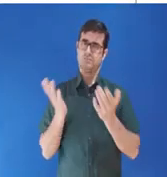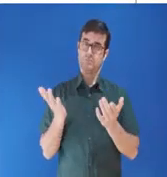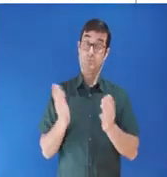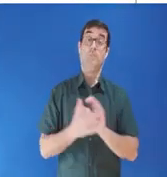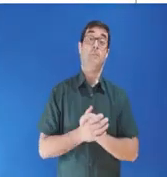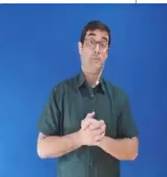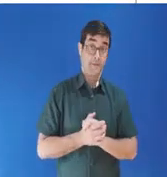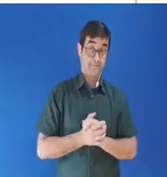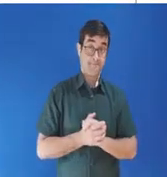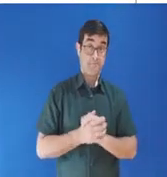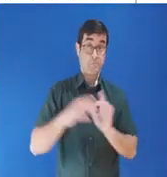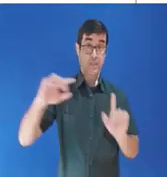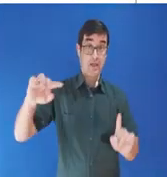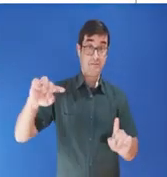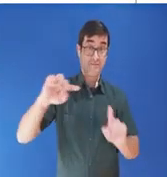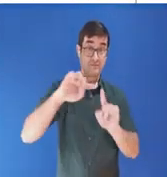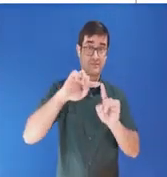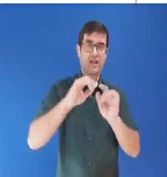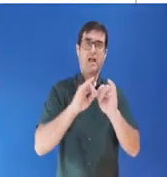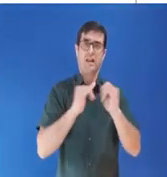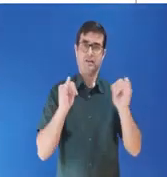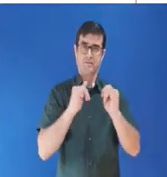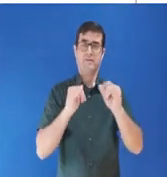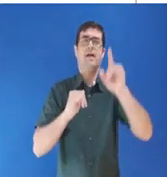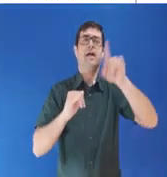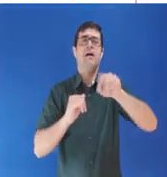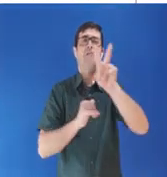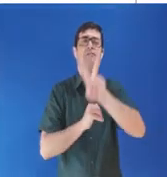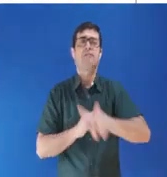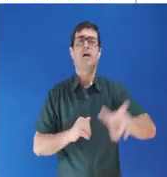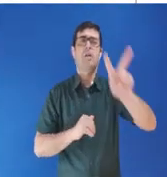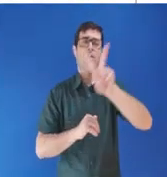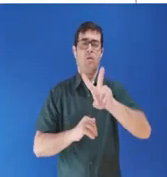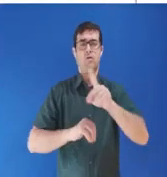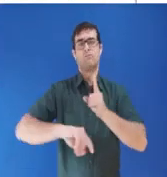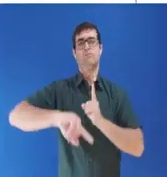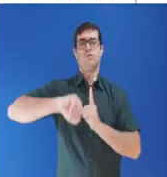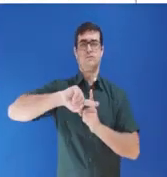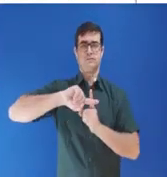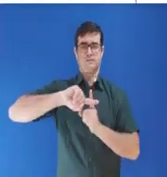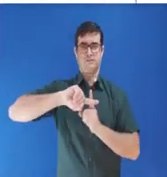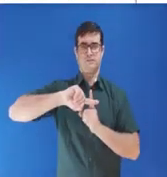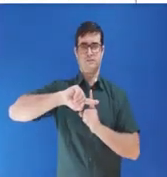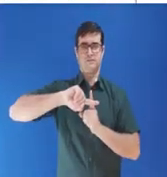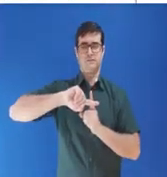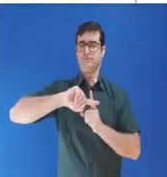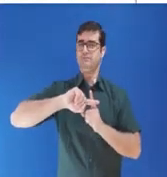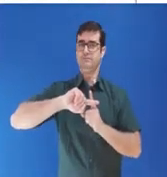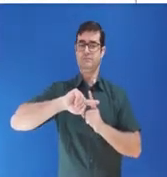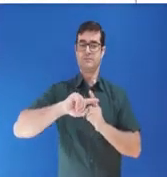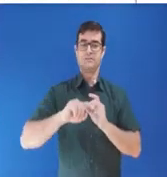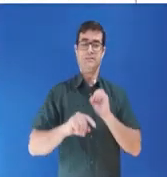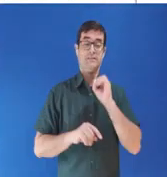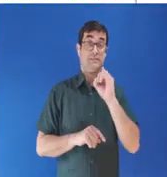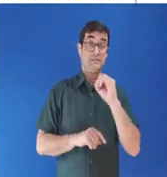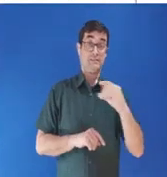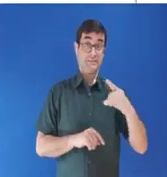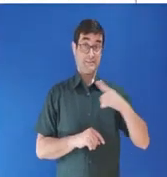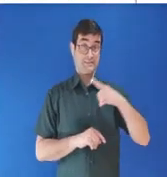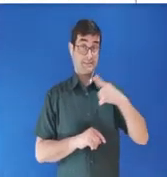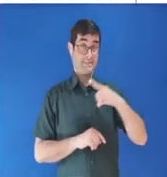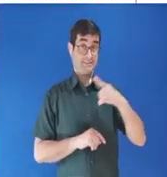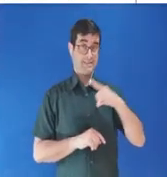fala de afinidade eletrônica, a gente está falando de valores positivos, né? Então, se o elemento tem